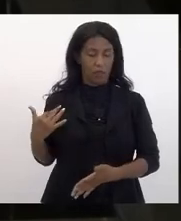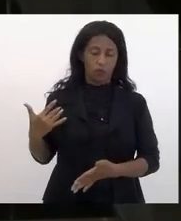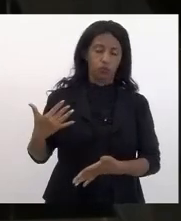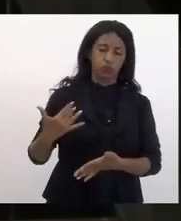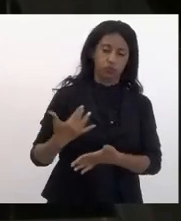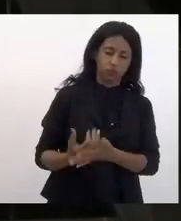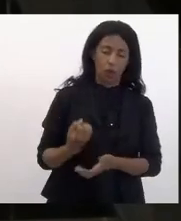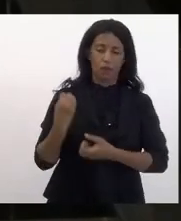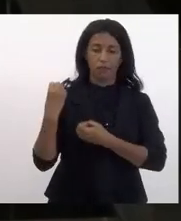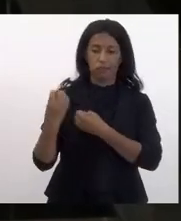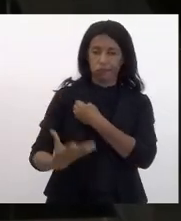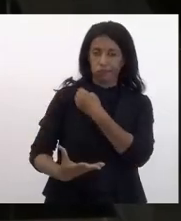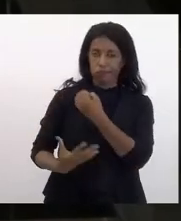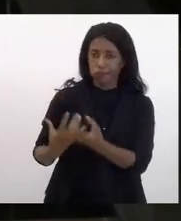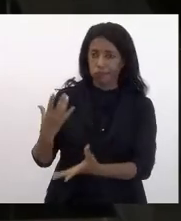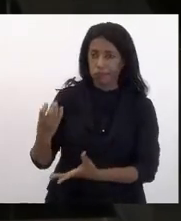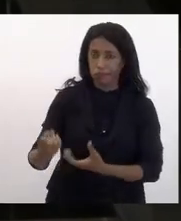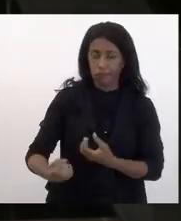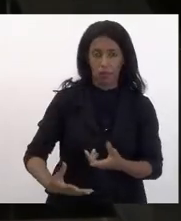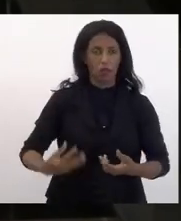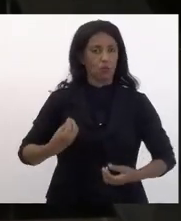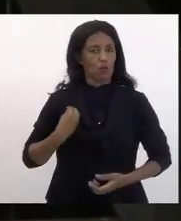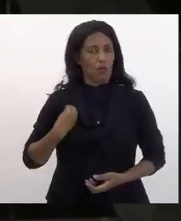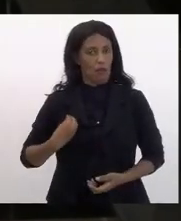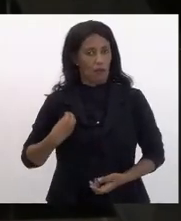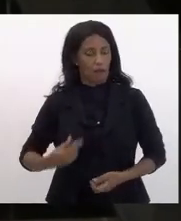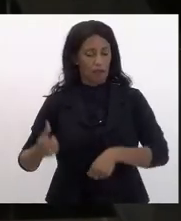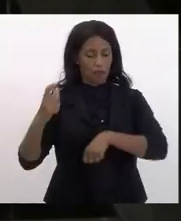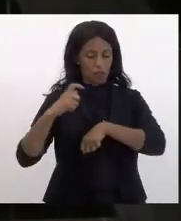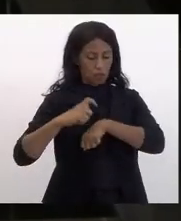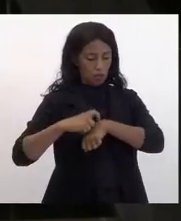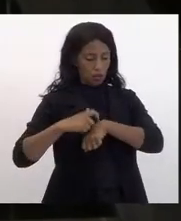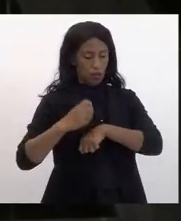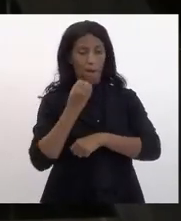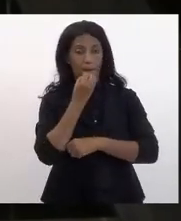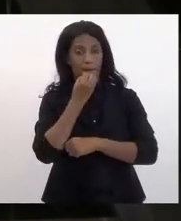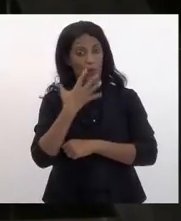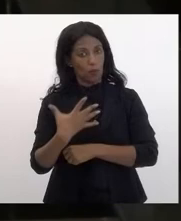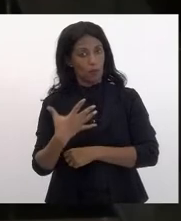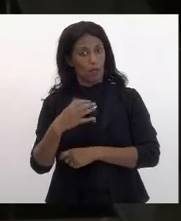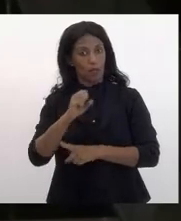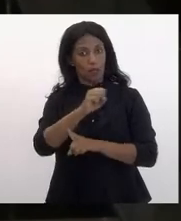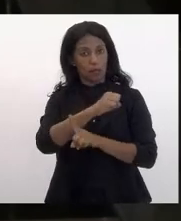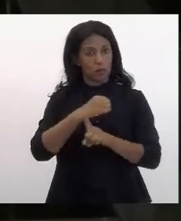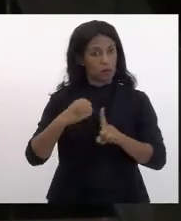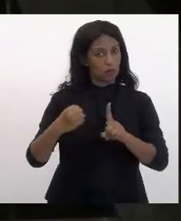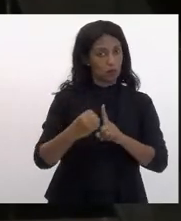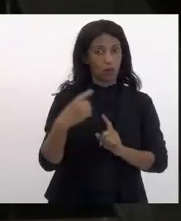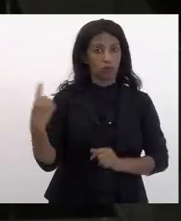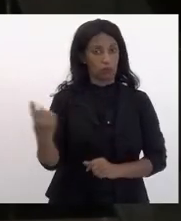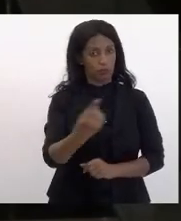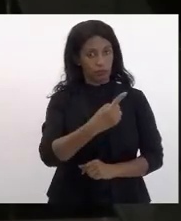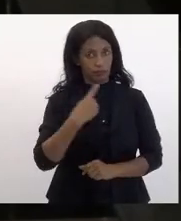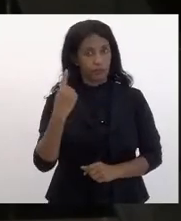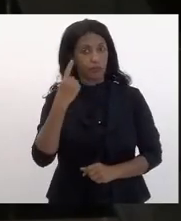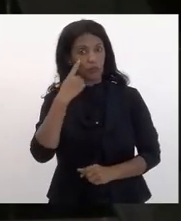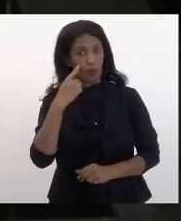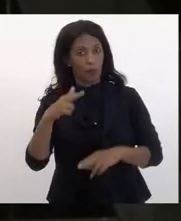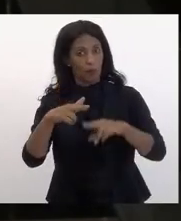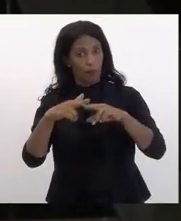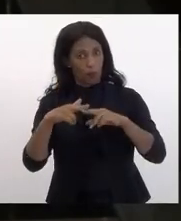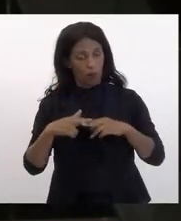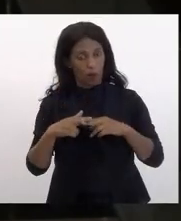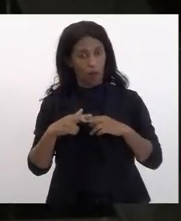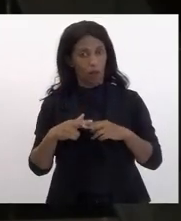que doaram a sua vida, o seu tempo pelo bem dessa sociedade. Nós veremos, por causa de